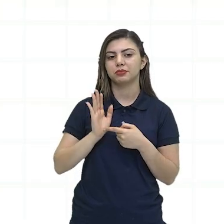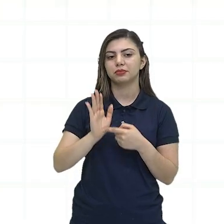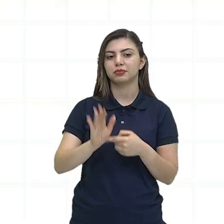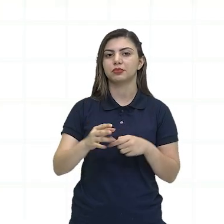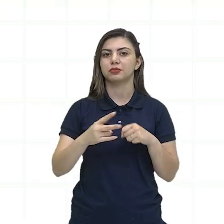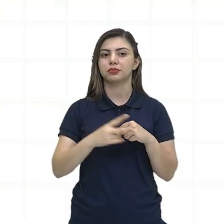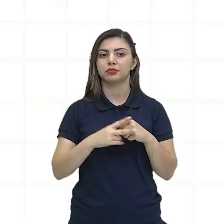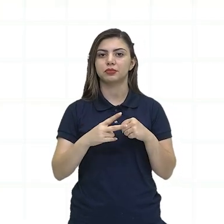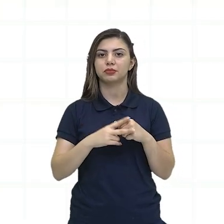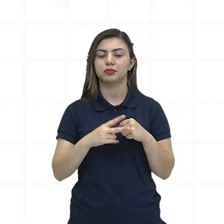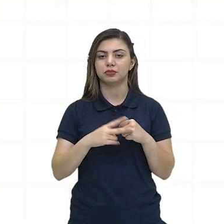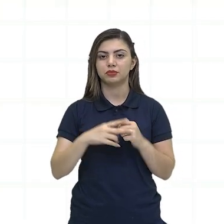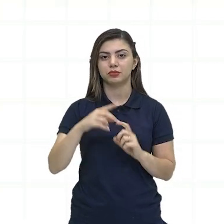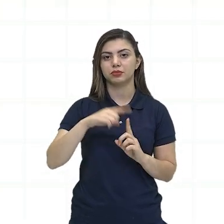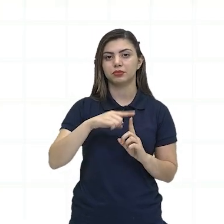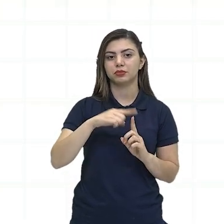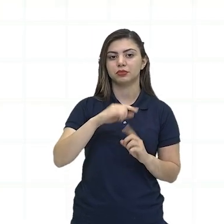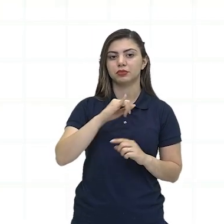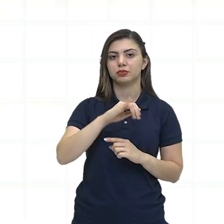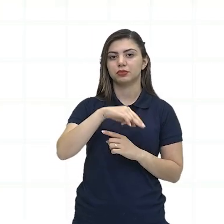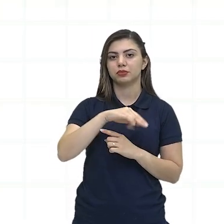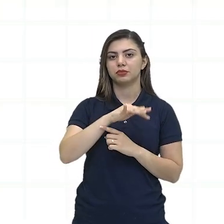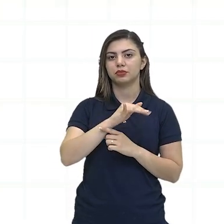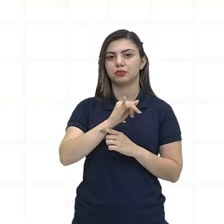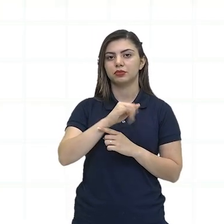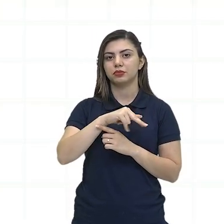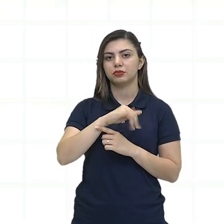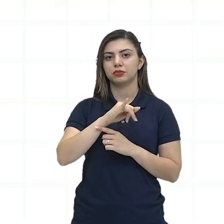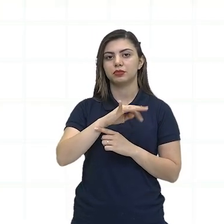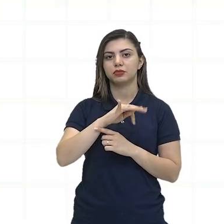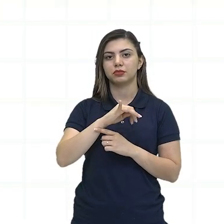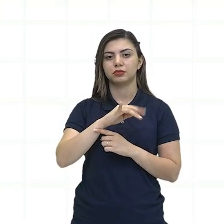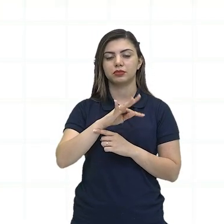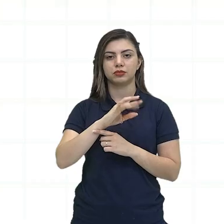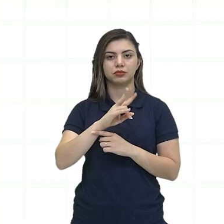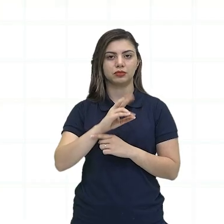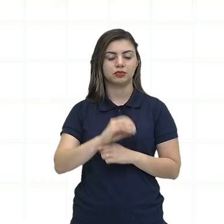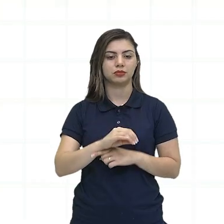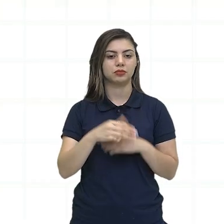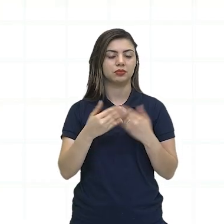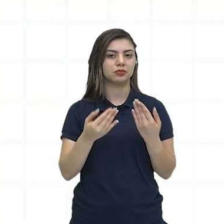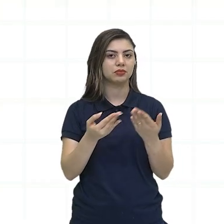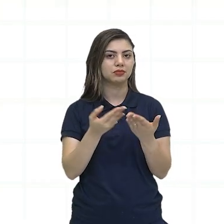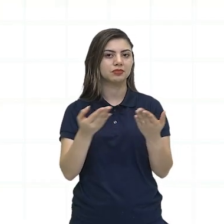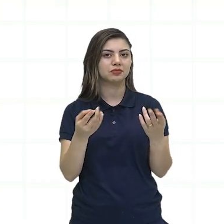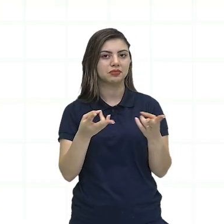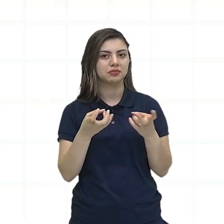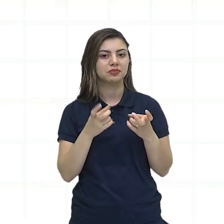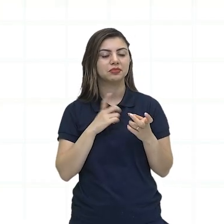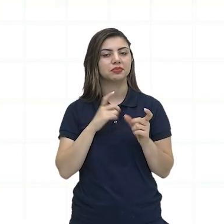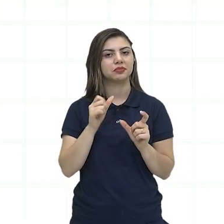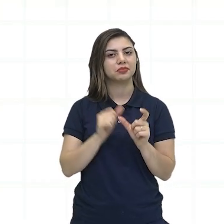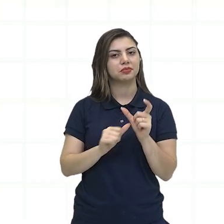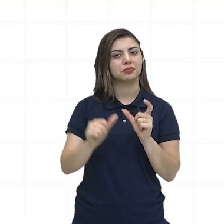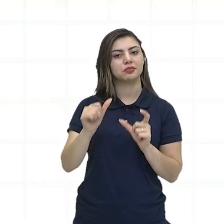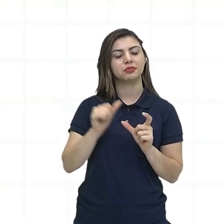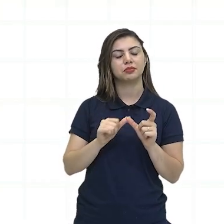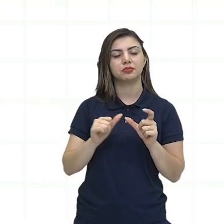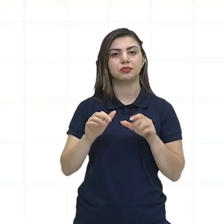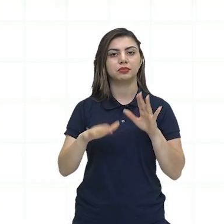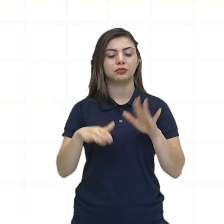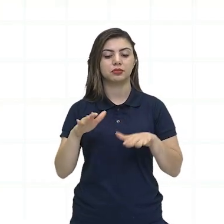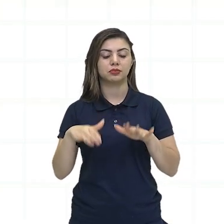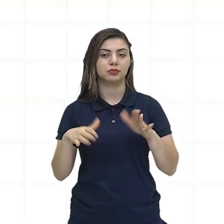os verbos na sua forma no infinitivo e percebessem que eles recebem mudanças a partir do